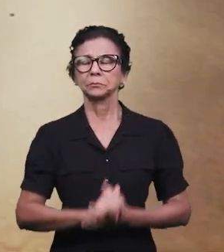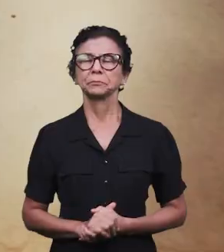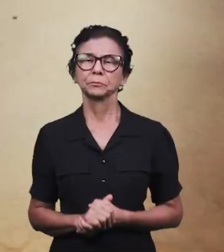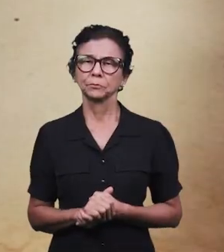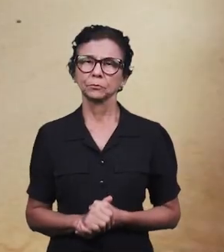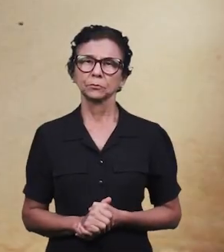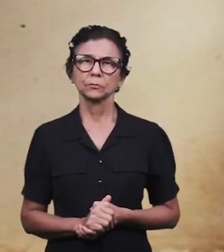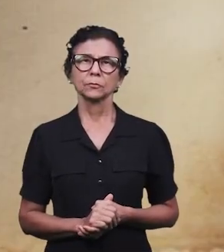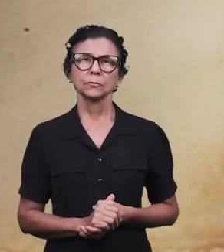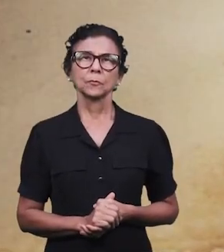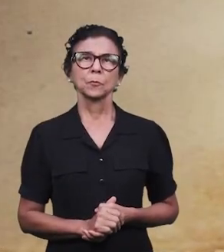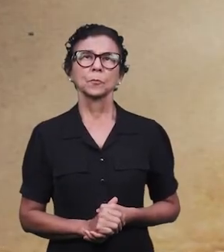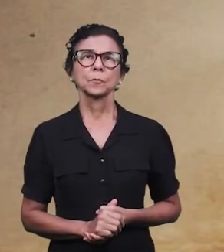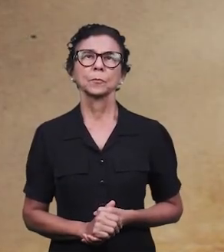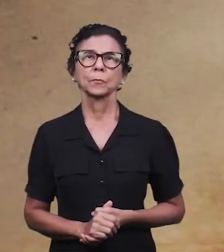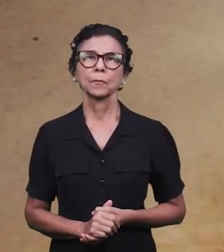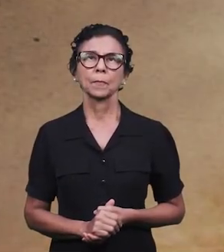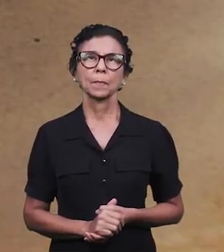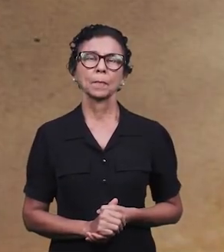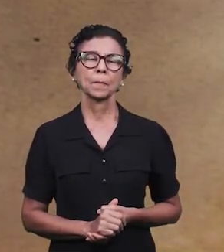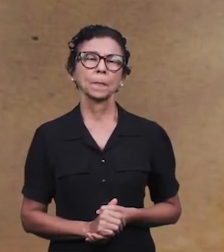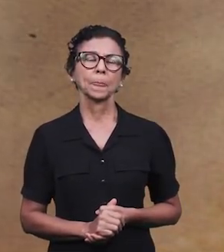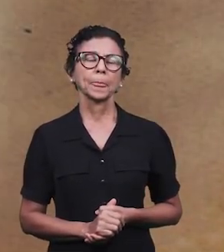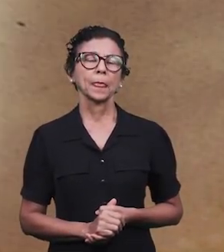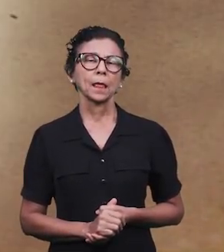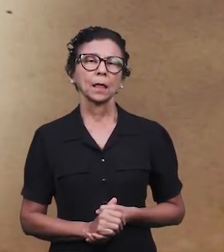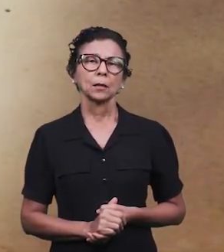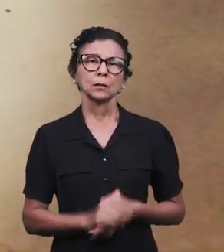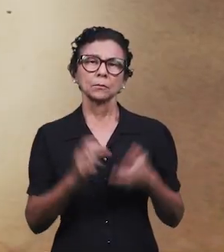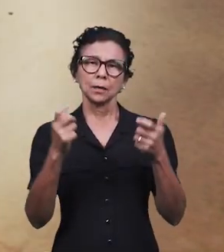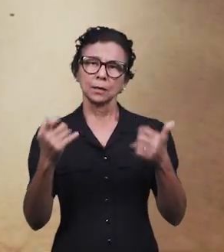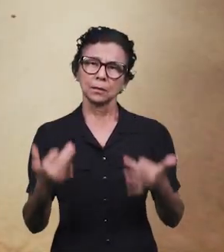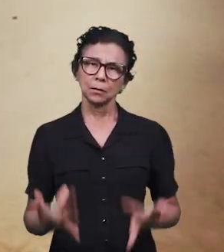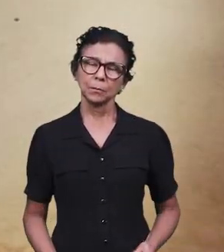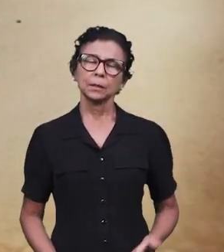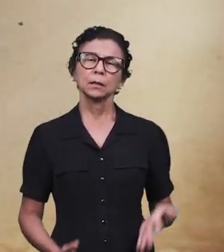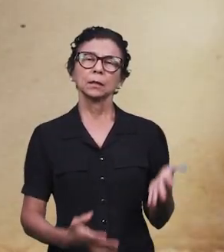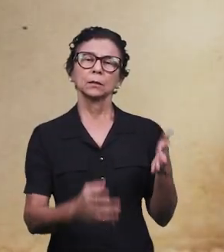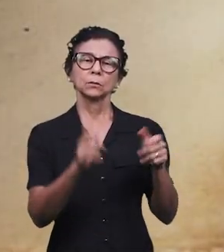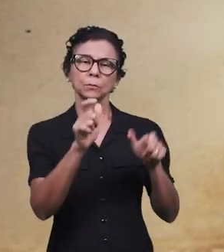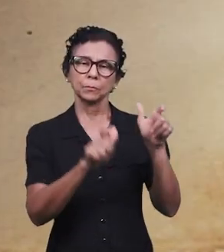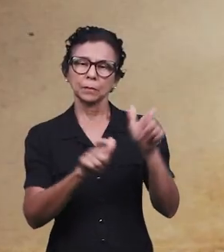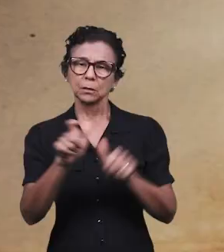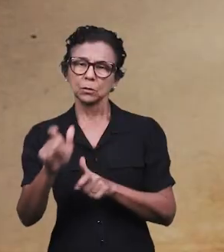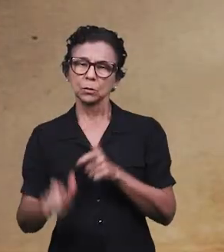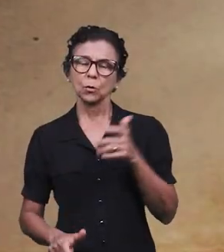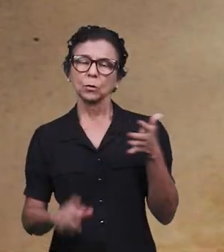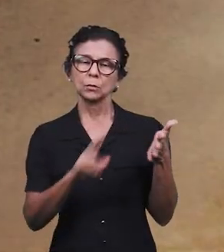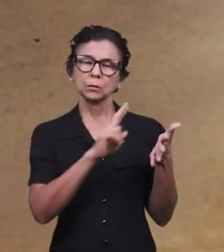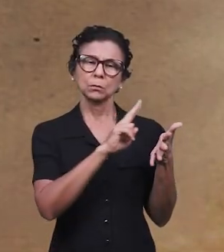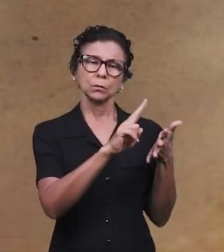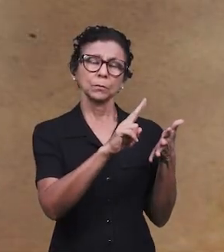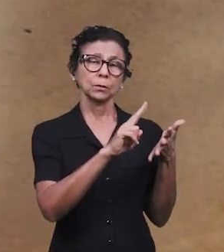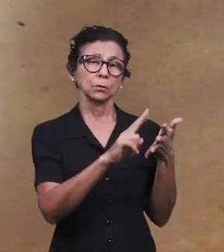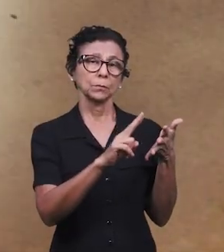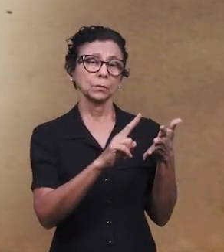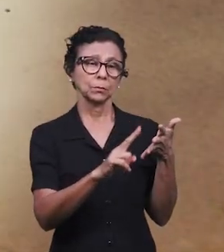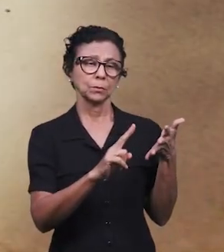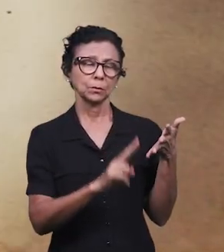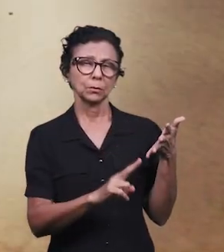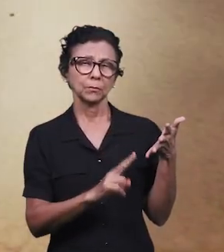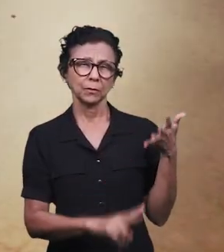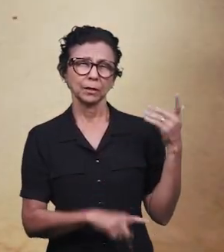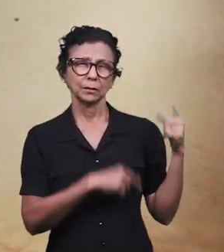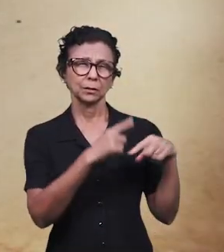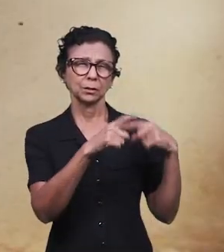a Aminadab, e Aminadab gerou a Naasson, e Naasson gerou a Salmão. E Salmão